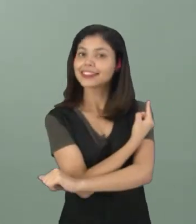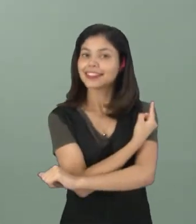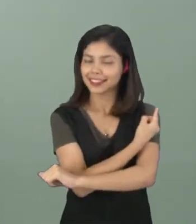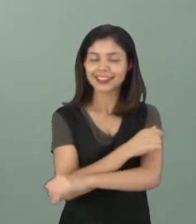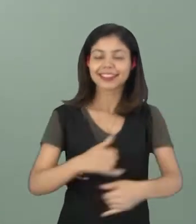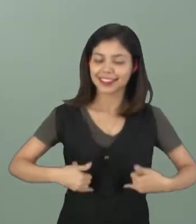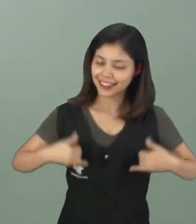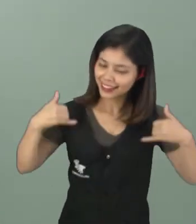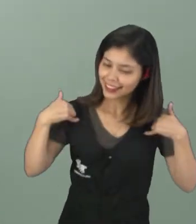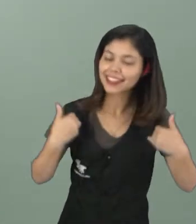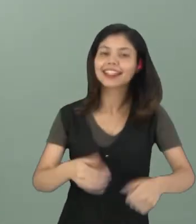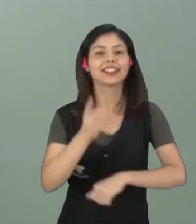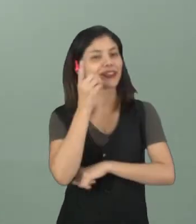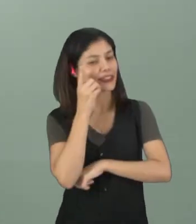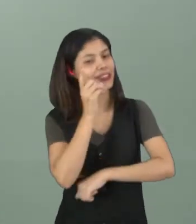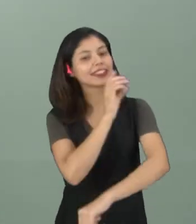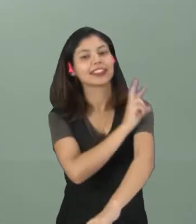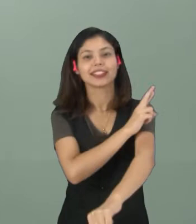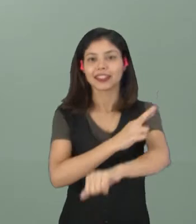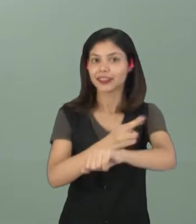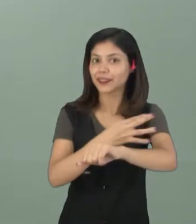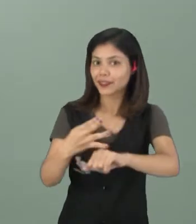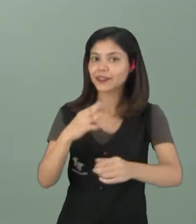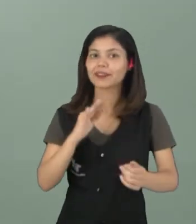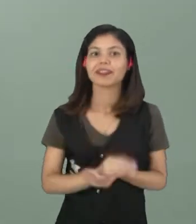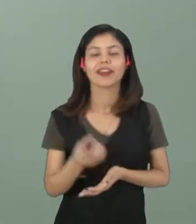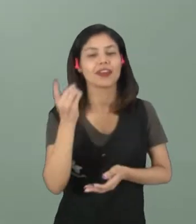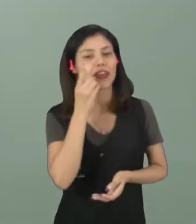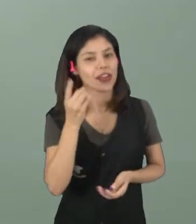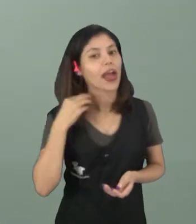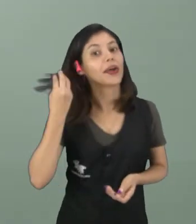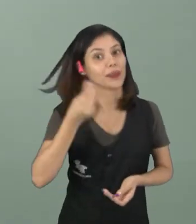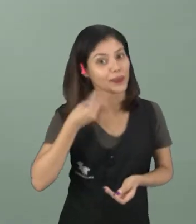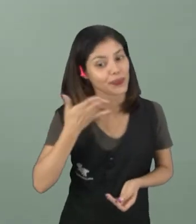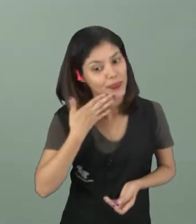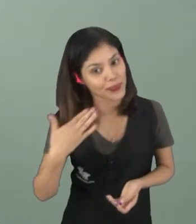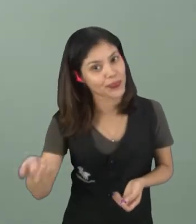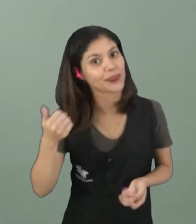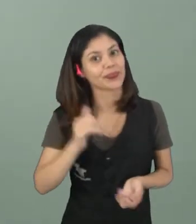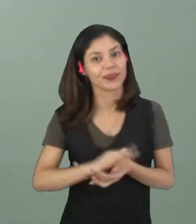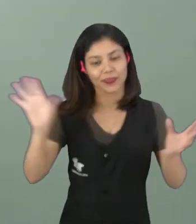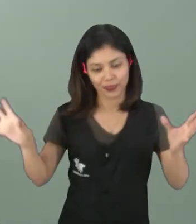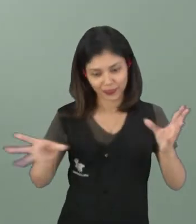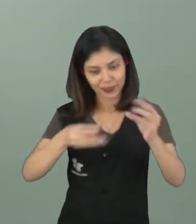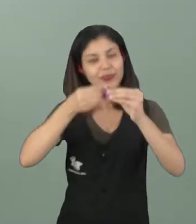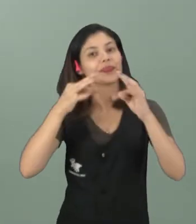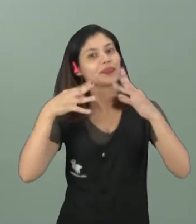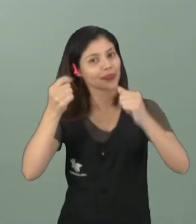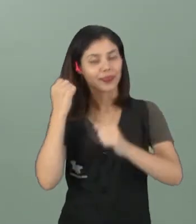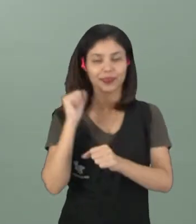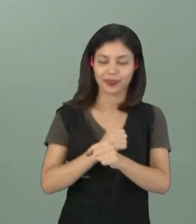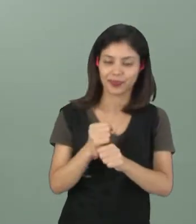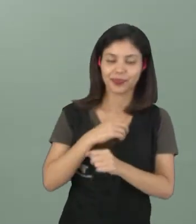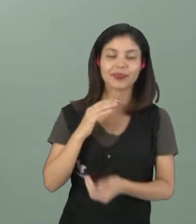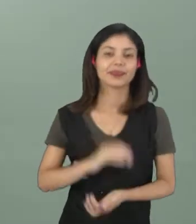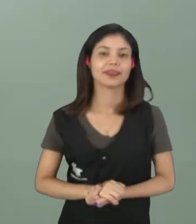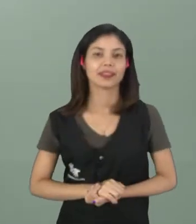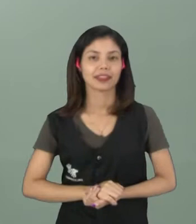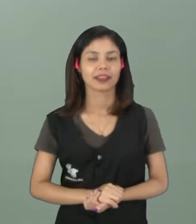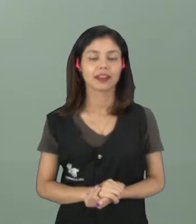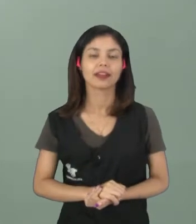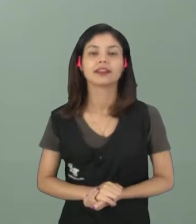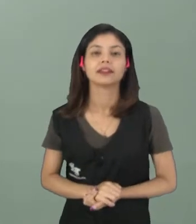cidade isso mesmo é o dia que a nossa cidade fica mais experiente né completa mais um aniversário